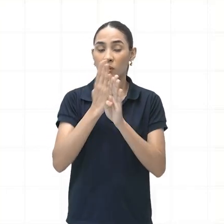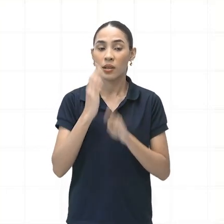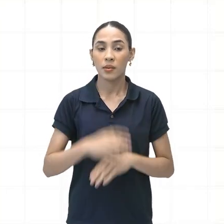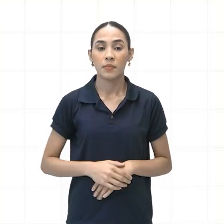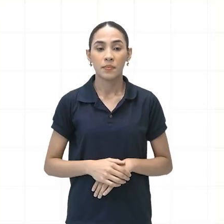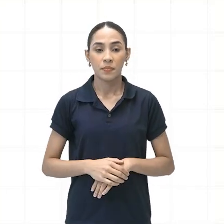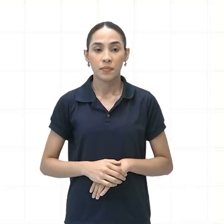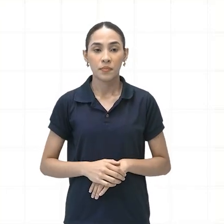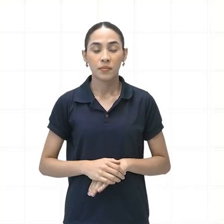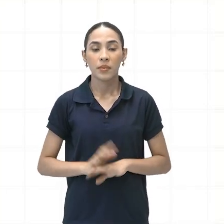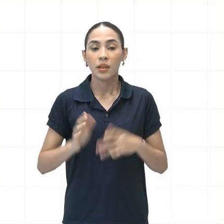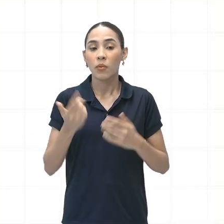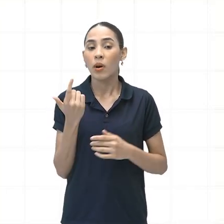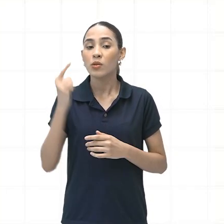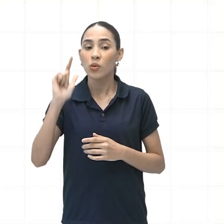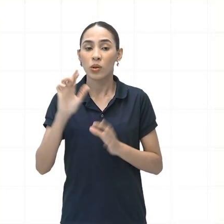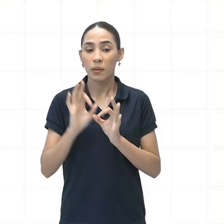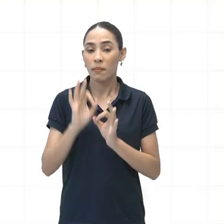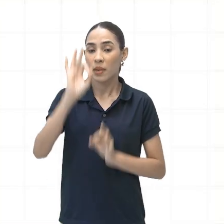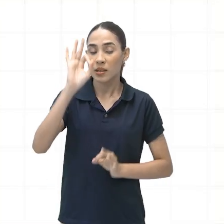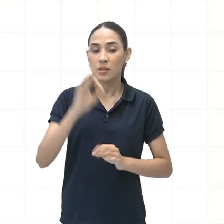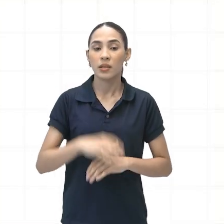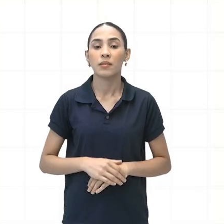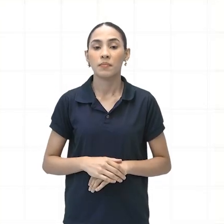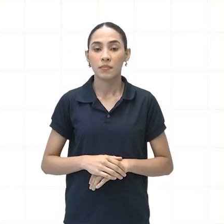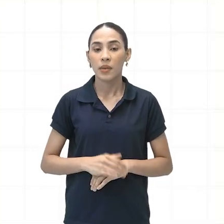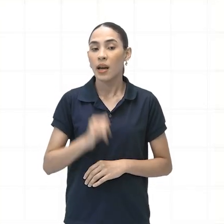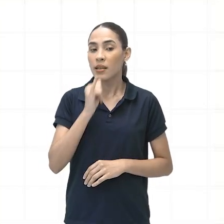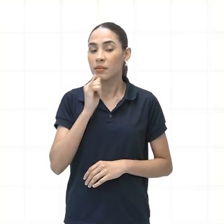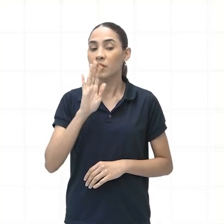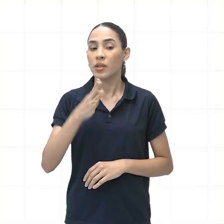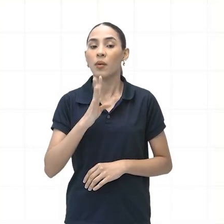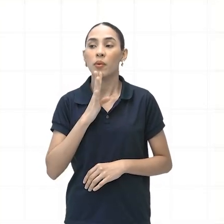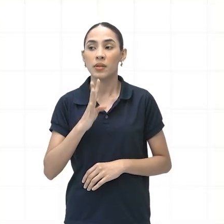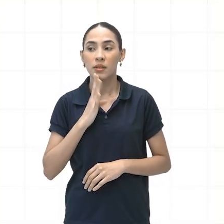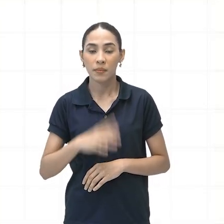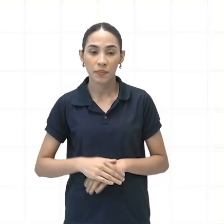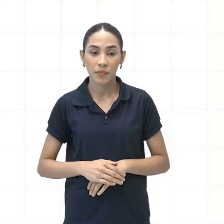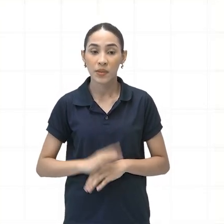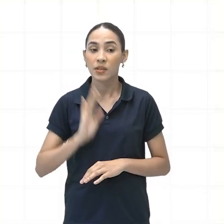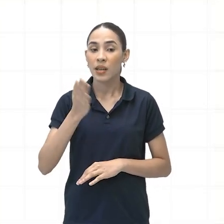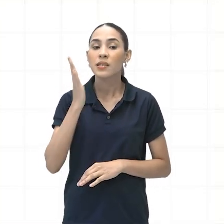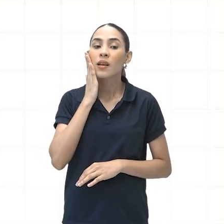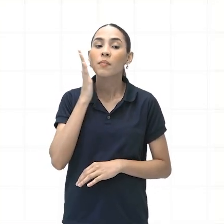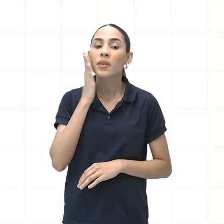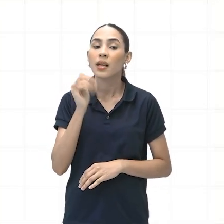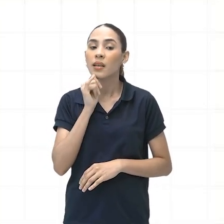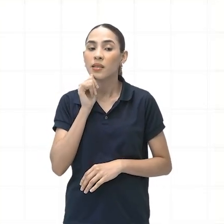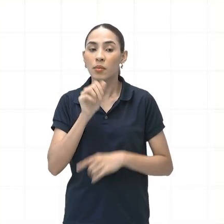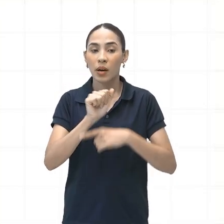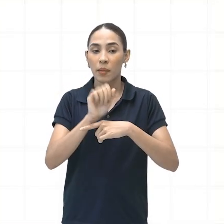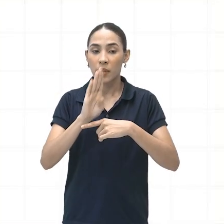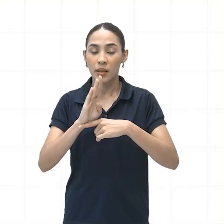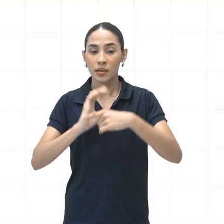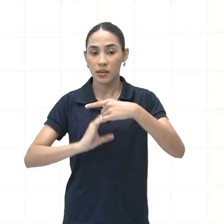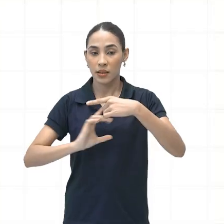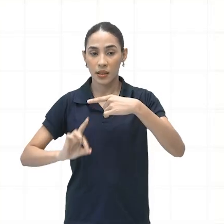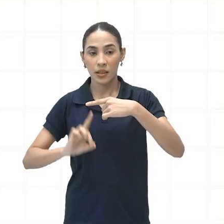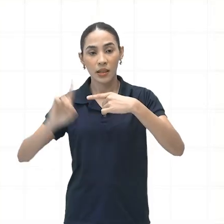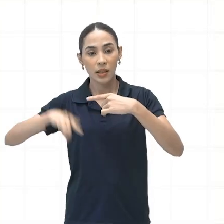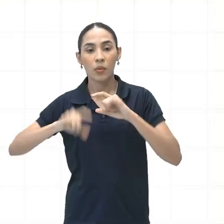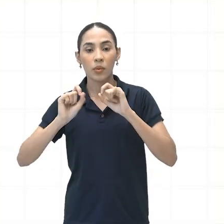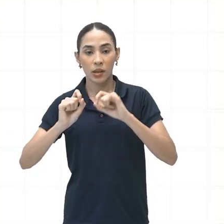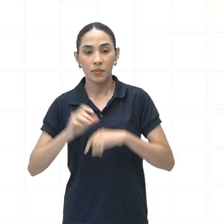certo? E aí, as outras medidas ele conhecia. Ele sabia essa medida CD, que é